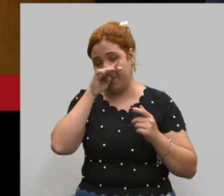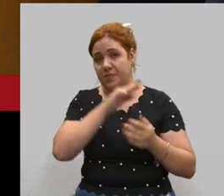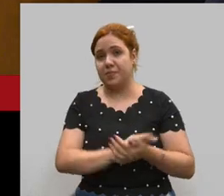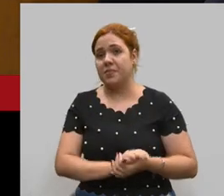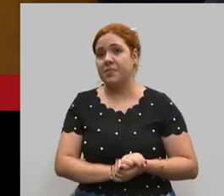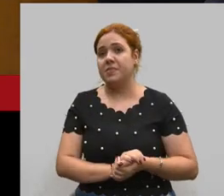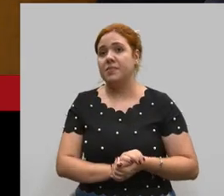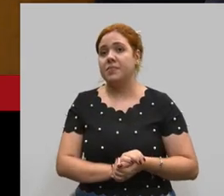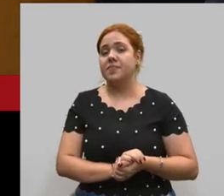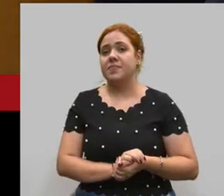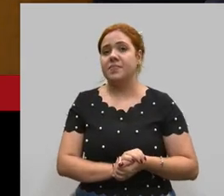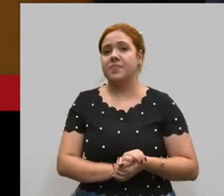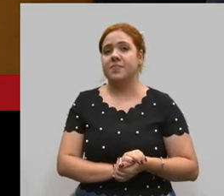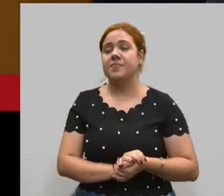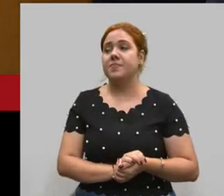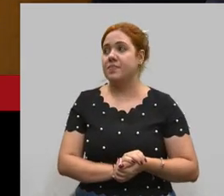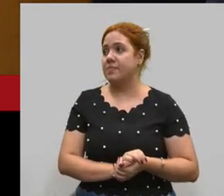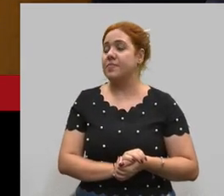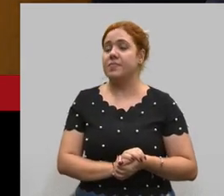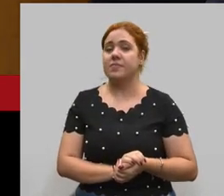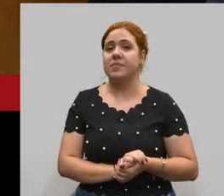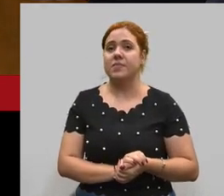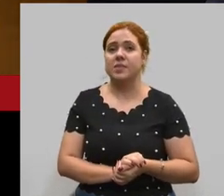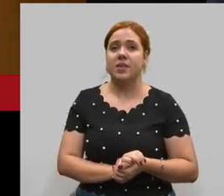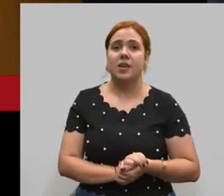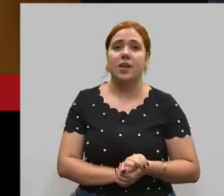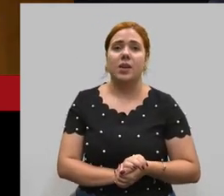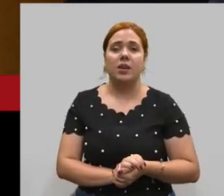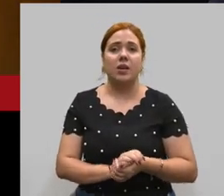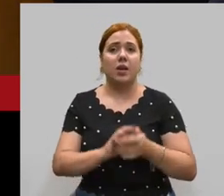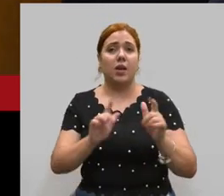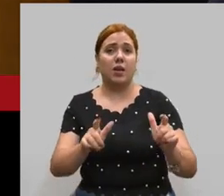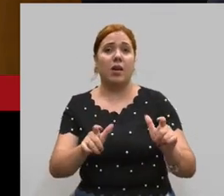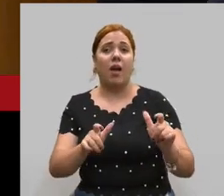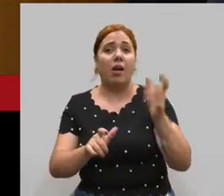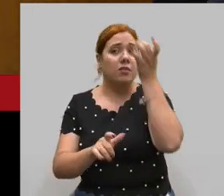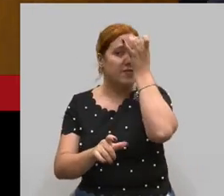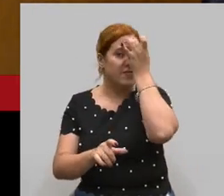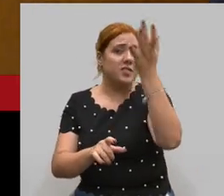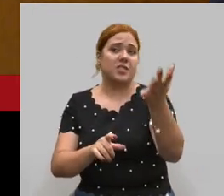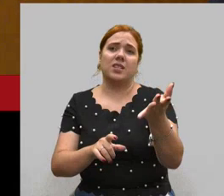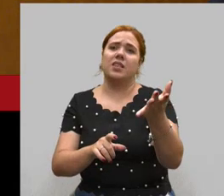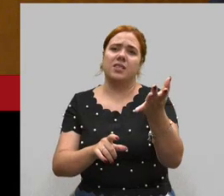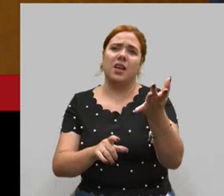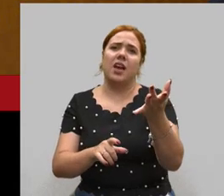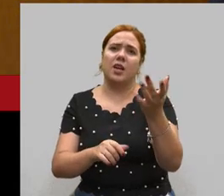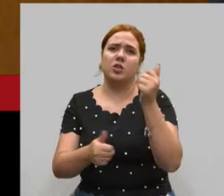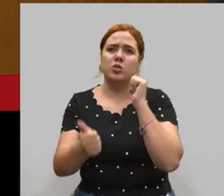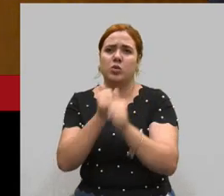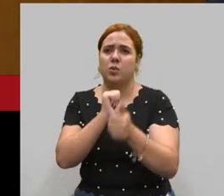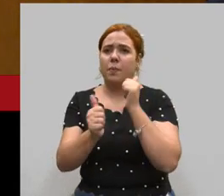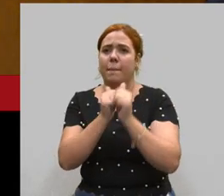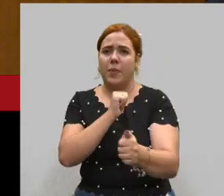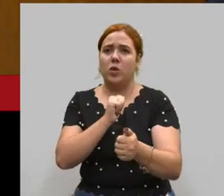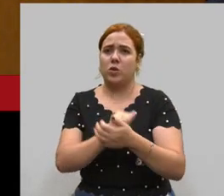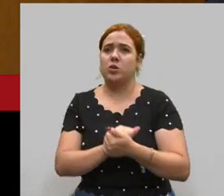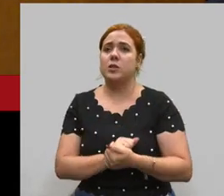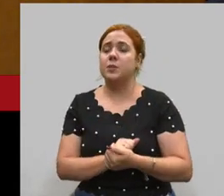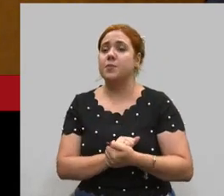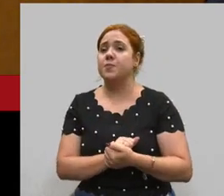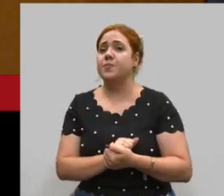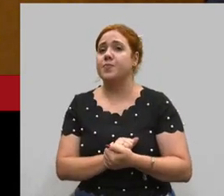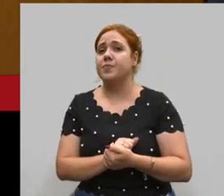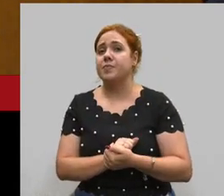condição uma condição de maior facilidade Esporte uma prática